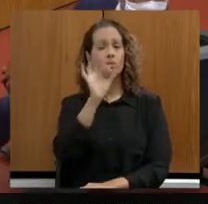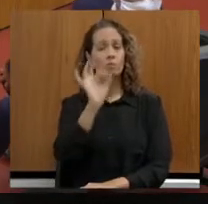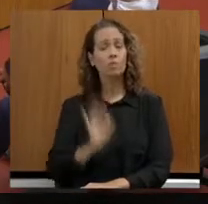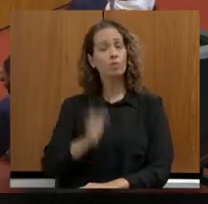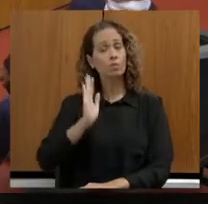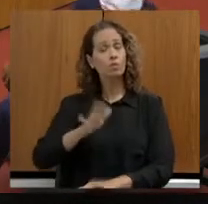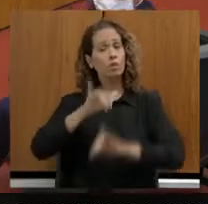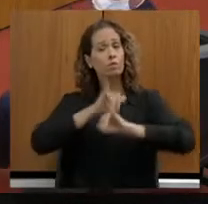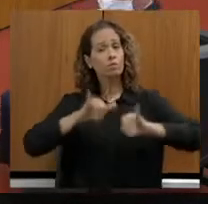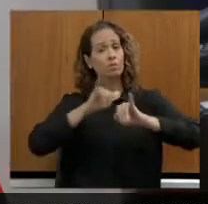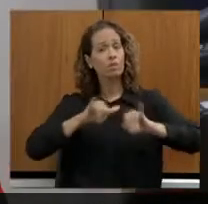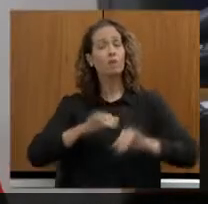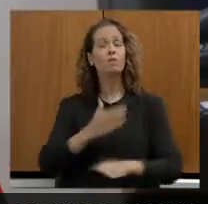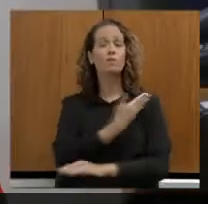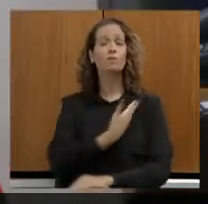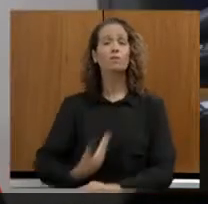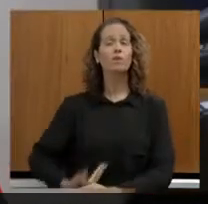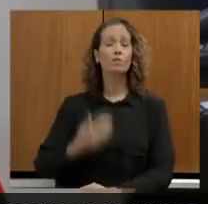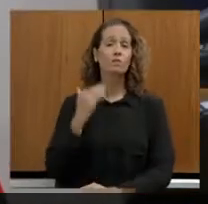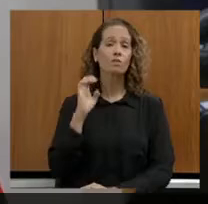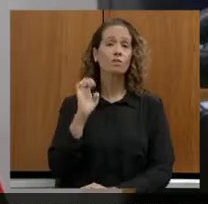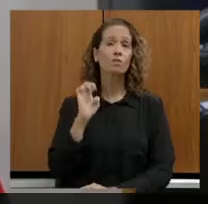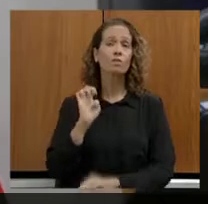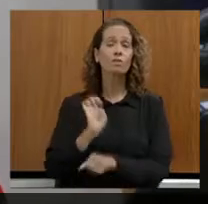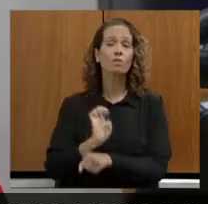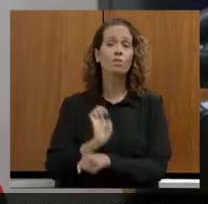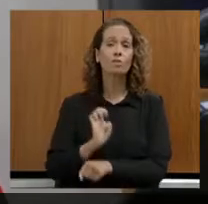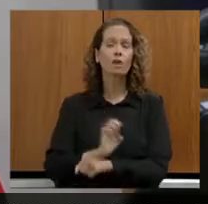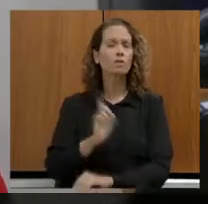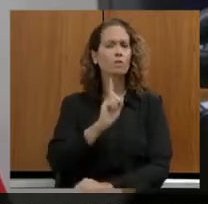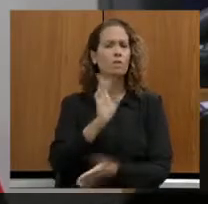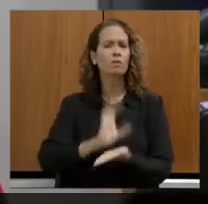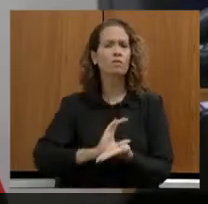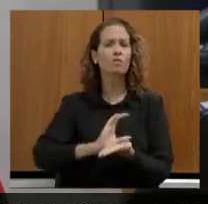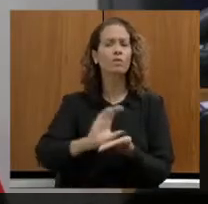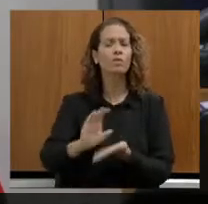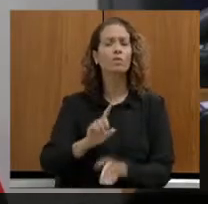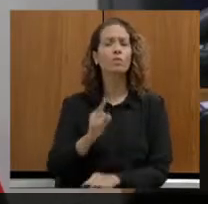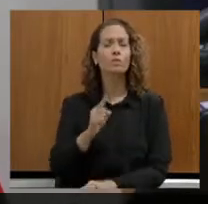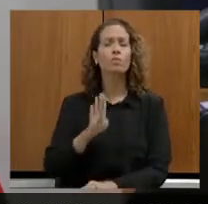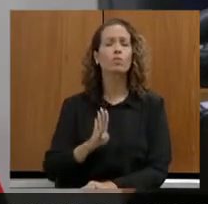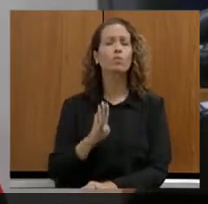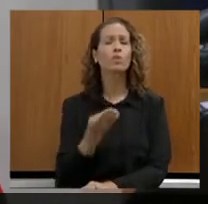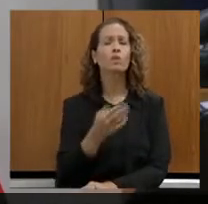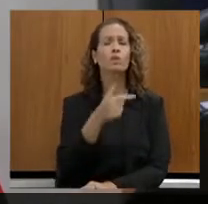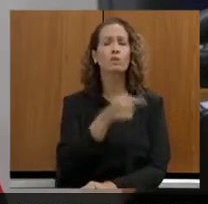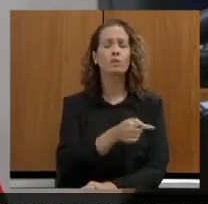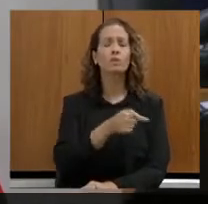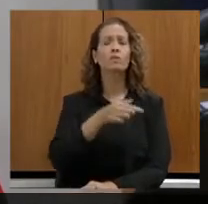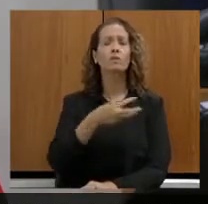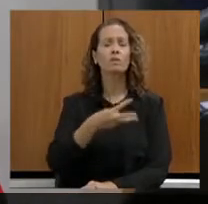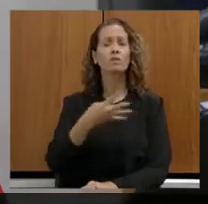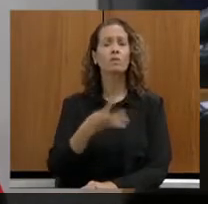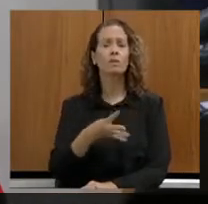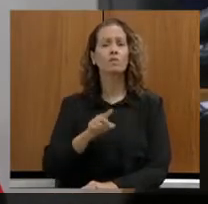com foi publicado Governo do Estado deixou de investir em relação aos 25 porcento um bilhão 734